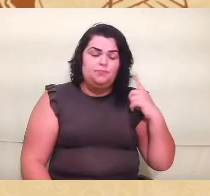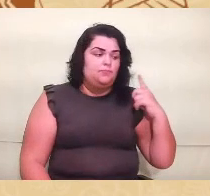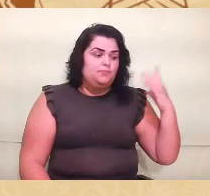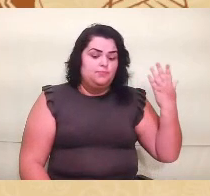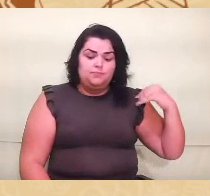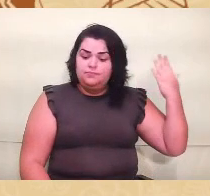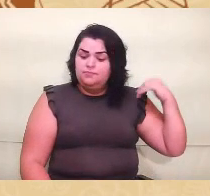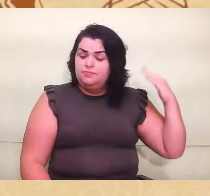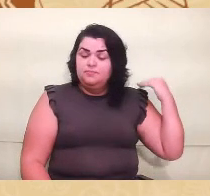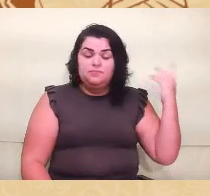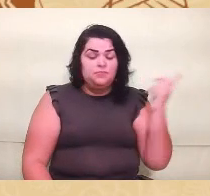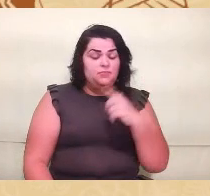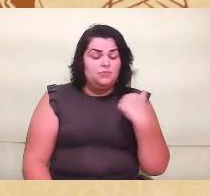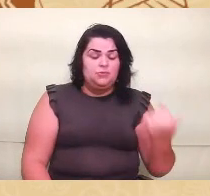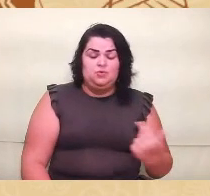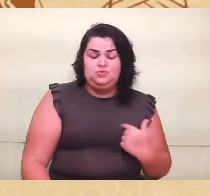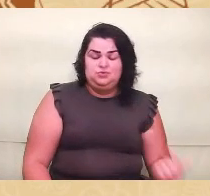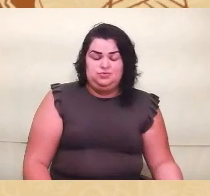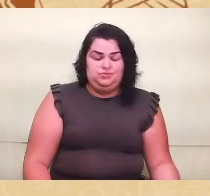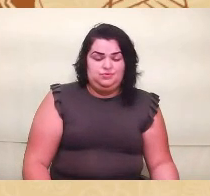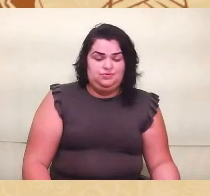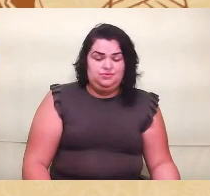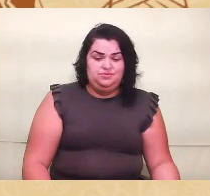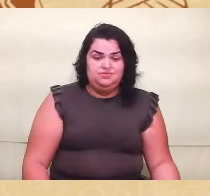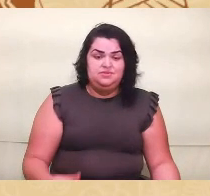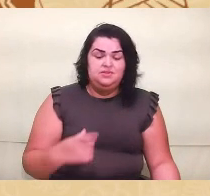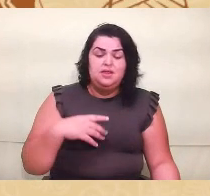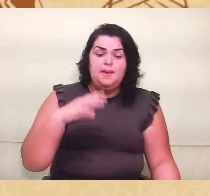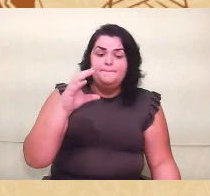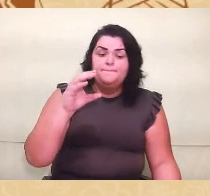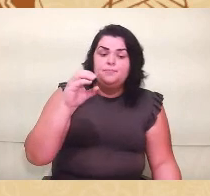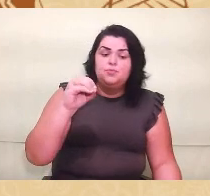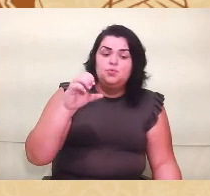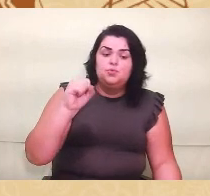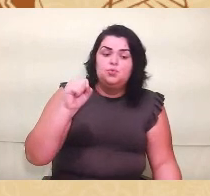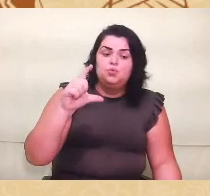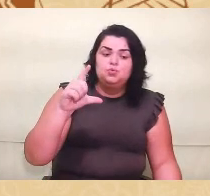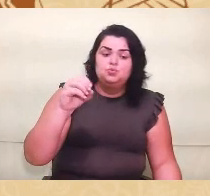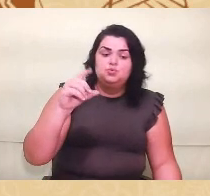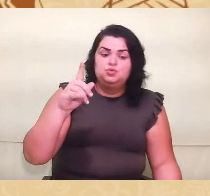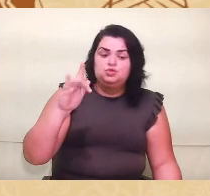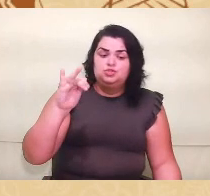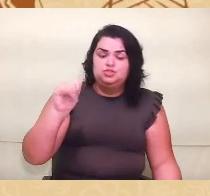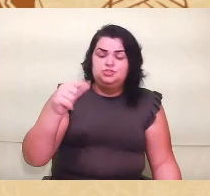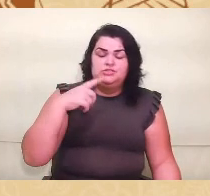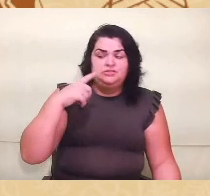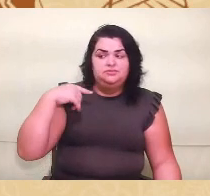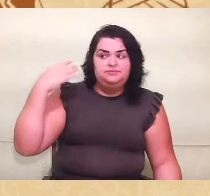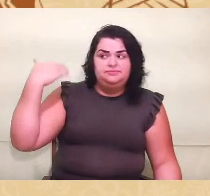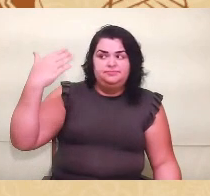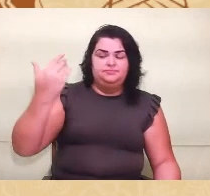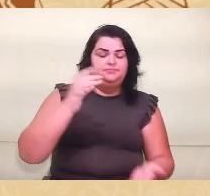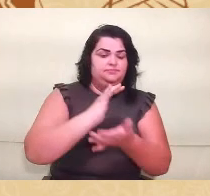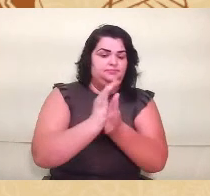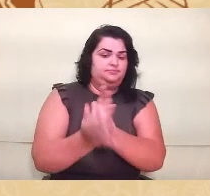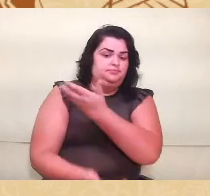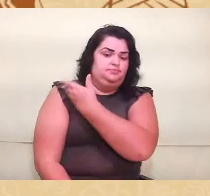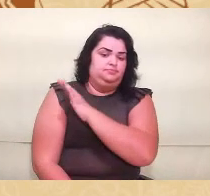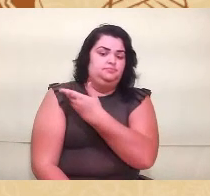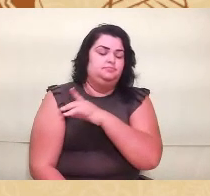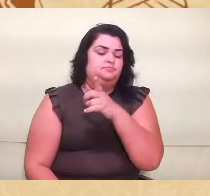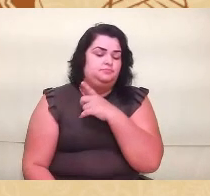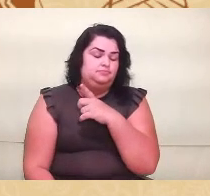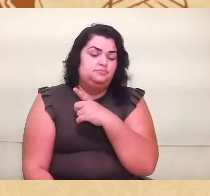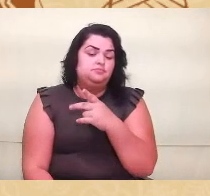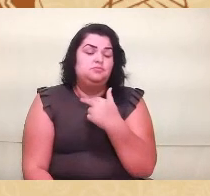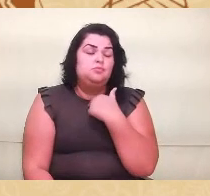nosso. Então, veja, essa nossa cosmologia, ela é uma das razões do racismo contra nós. Por quê? Porque a gente não quer